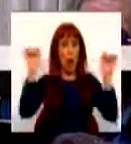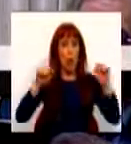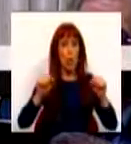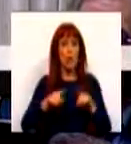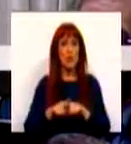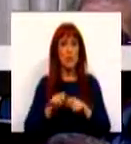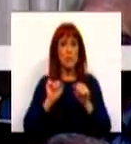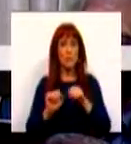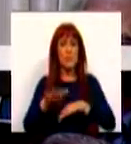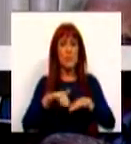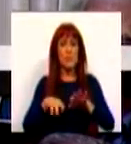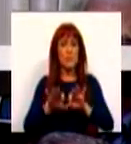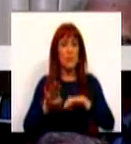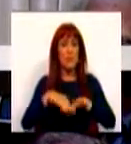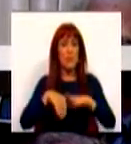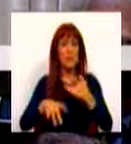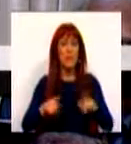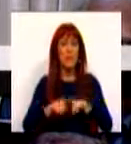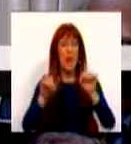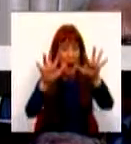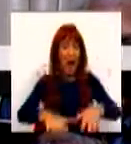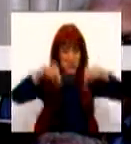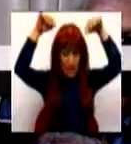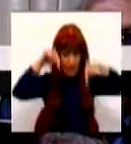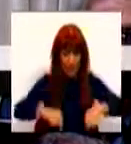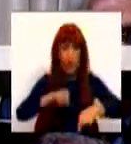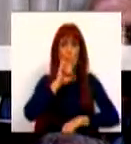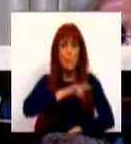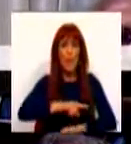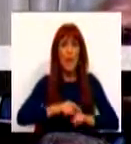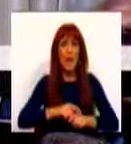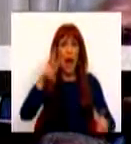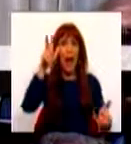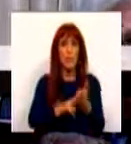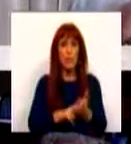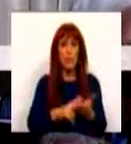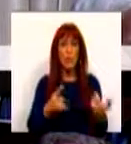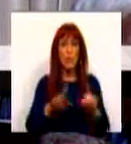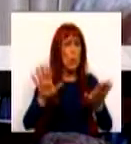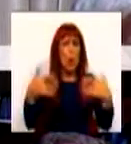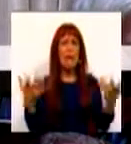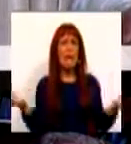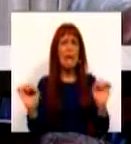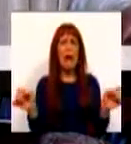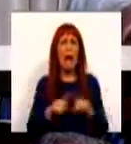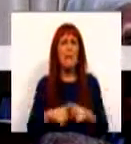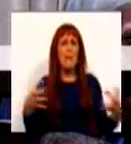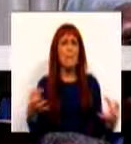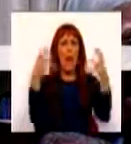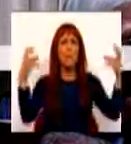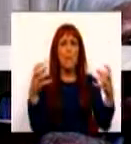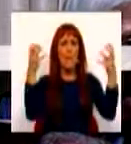pleno e perfeito para que esta Assembleia possa aprovar sem qualquer tipo de